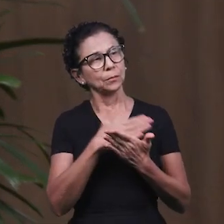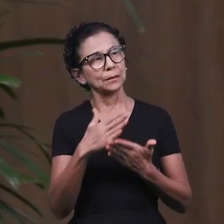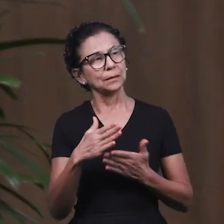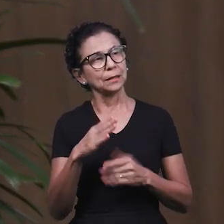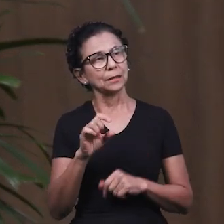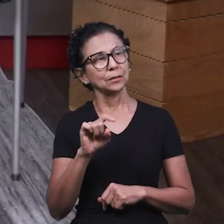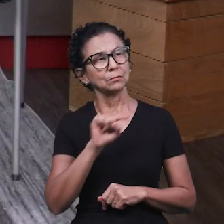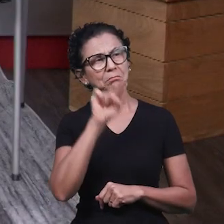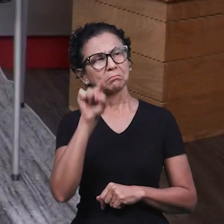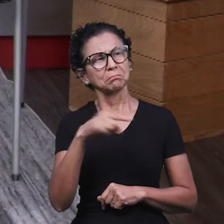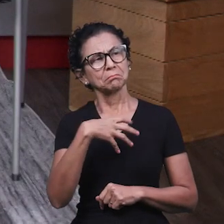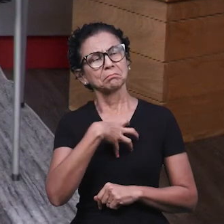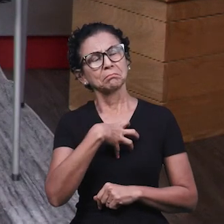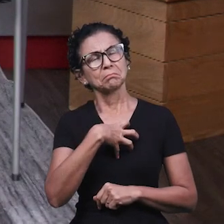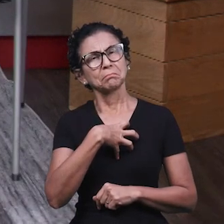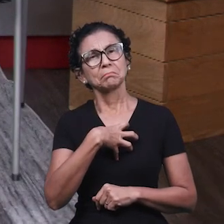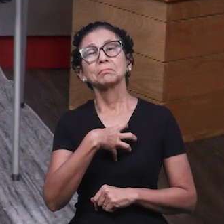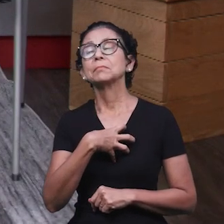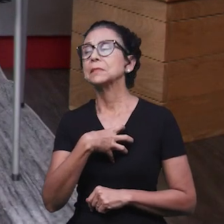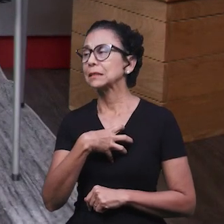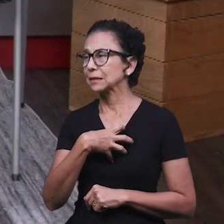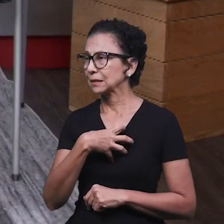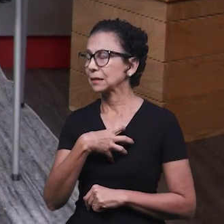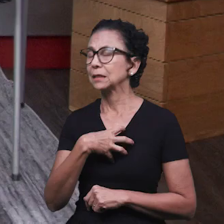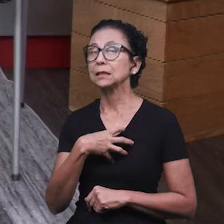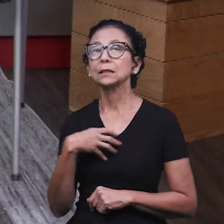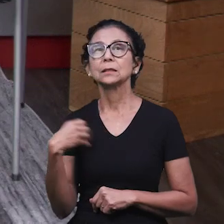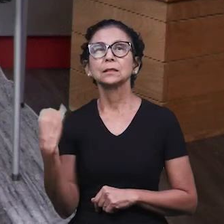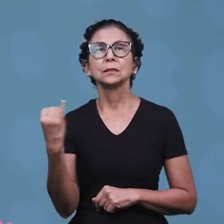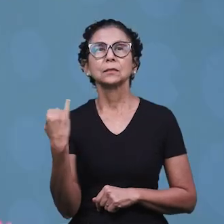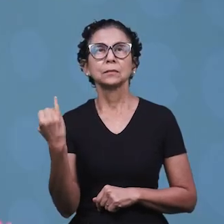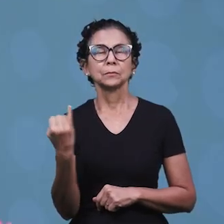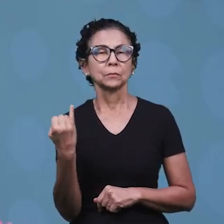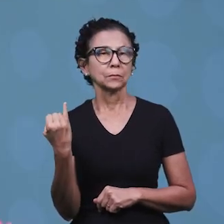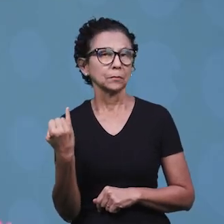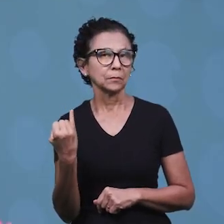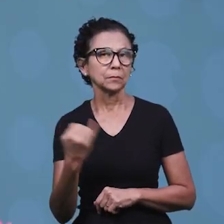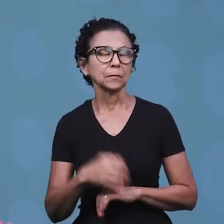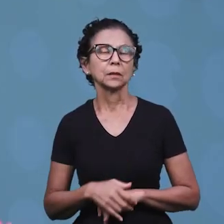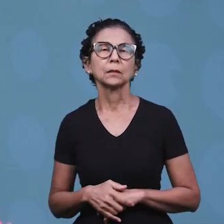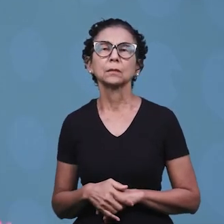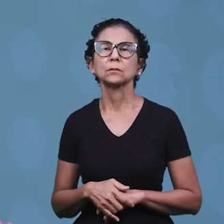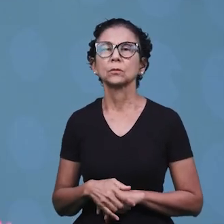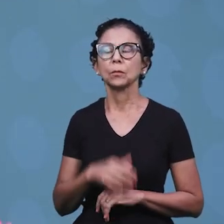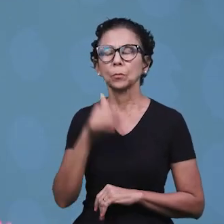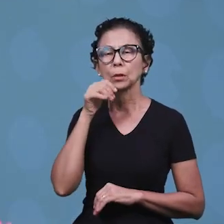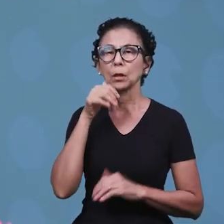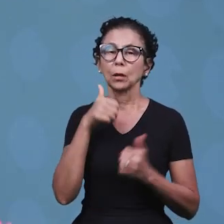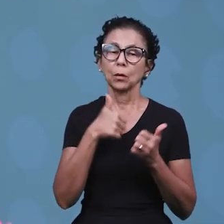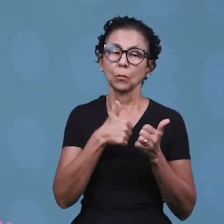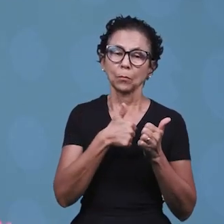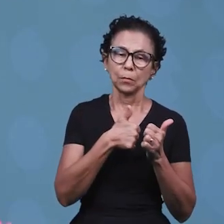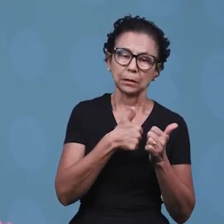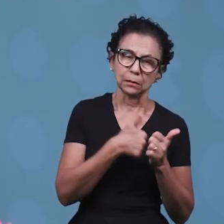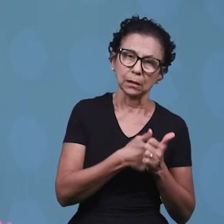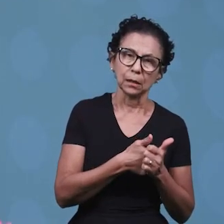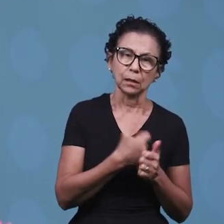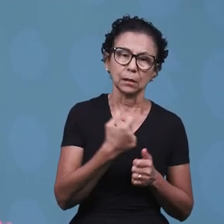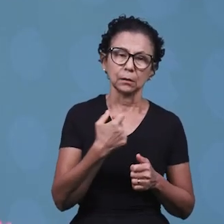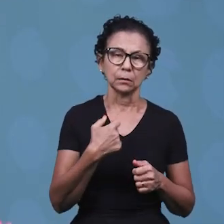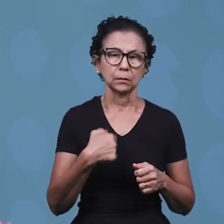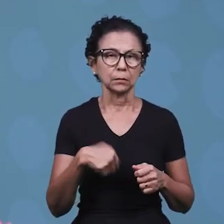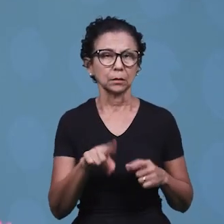sintomas? Claro. Eu acho importante ela realmente acompanhar, né, esses sintomas com